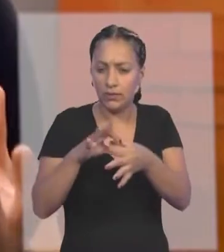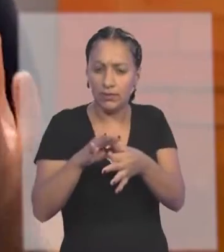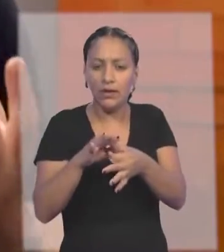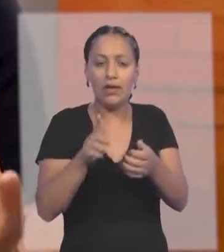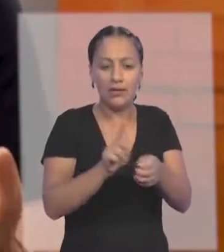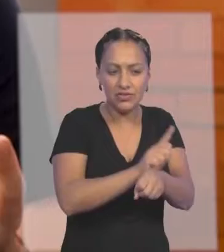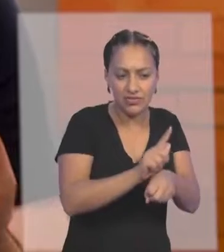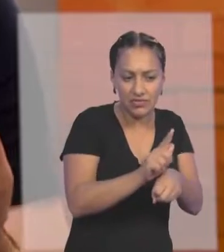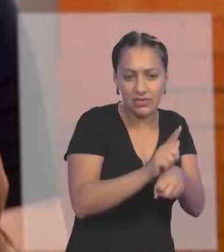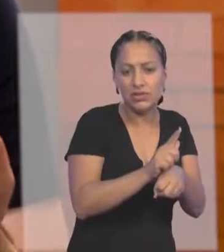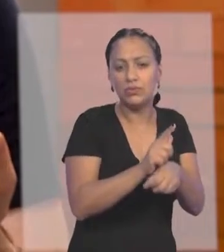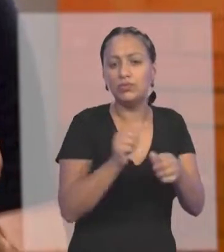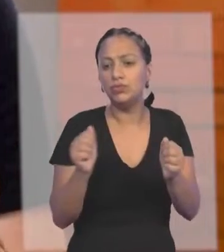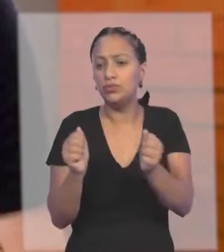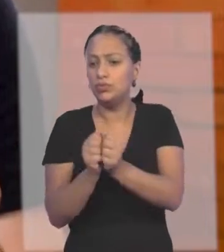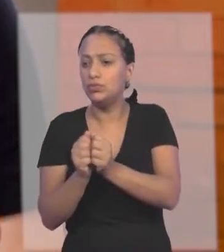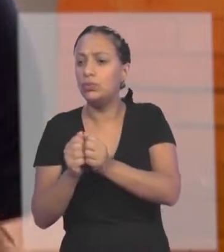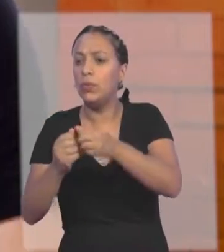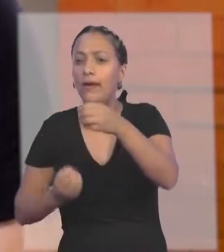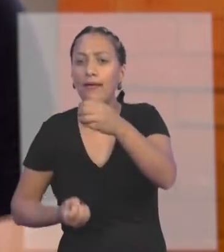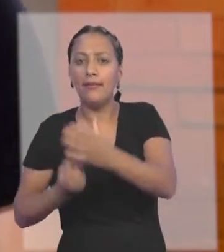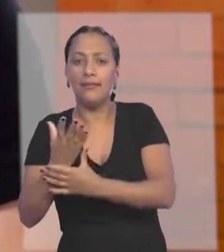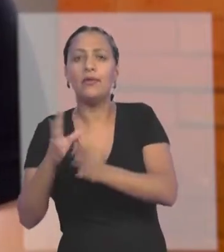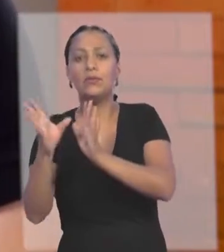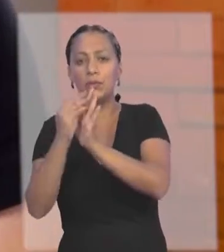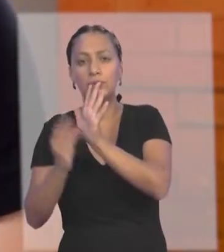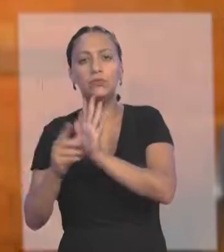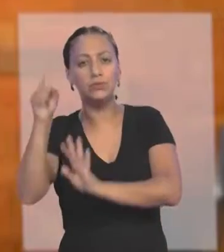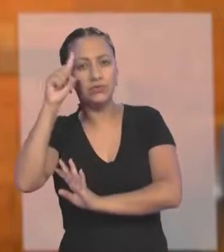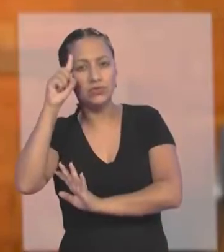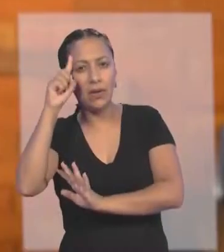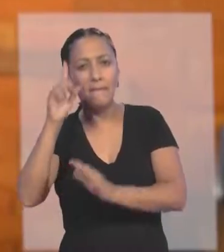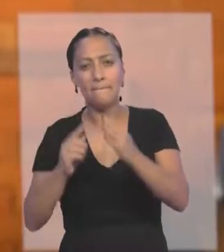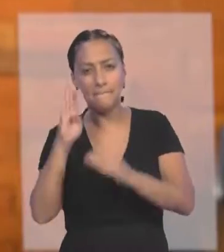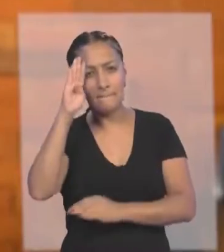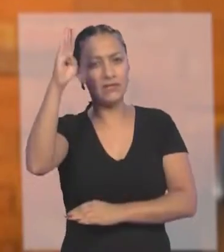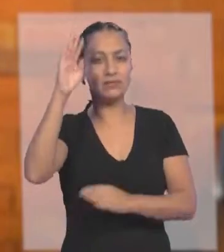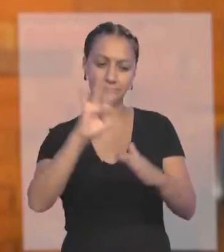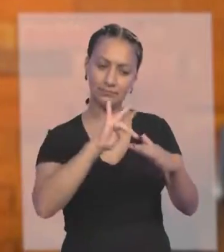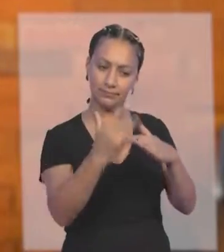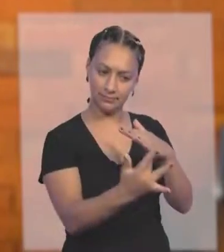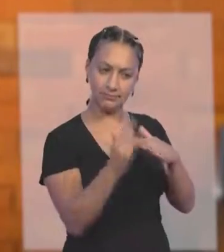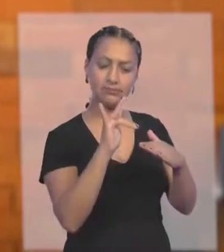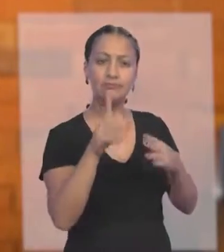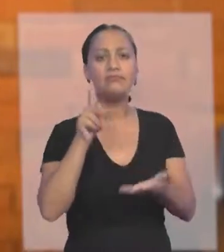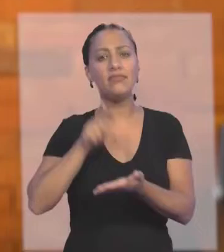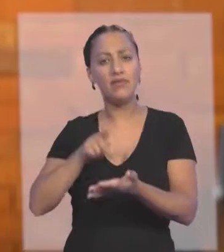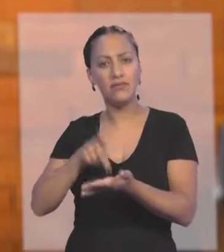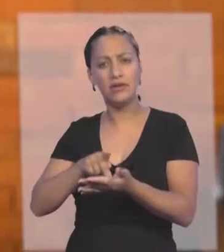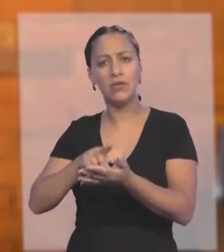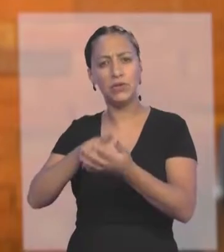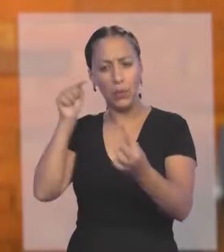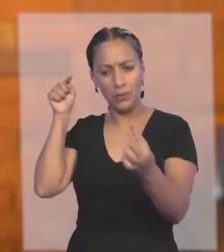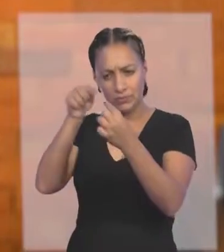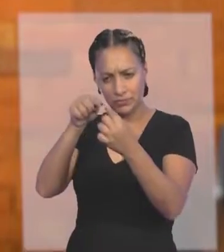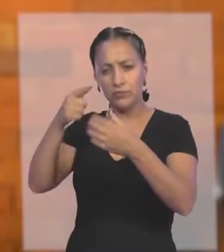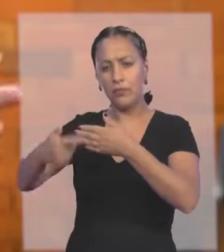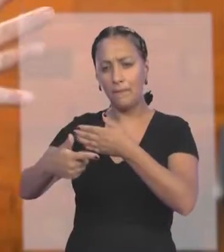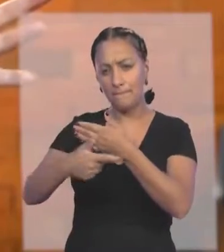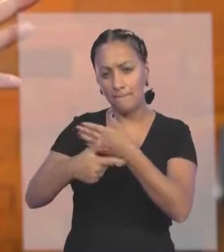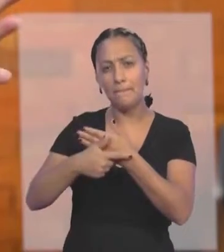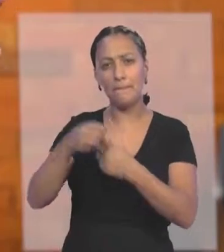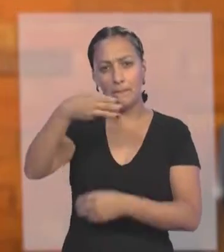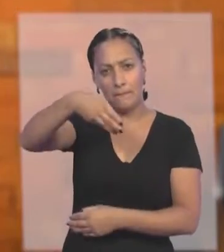branding na produção de conteúdo diário, principalmente redes sociais. A verdade é que a grande função, o grande objetivo da